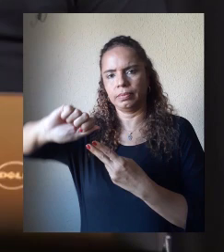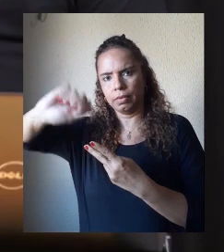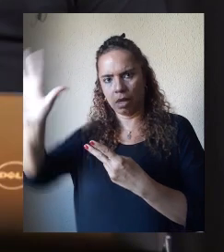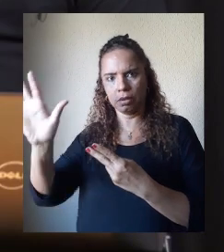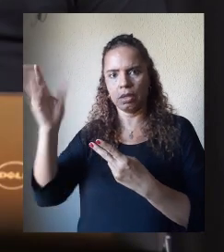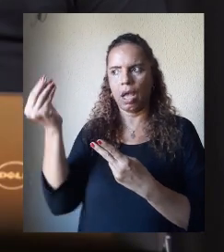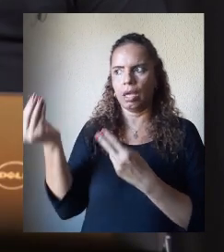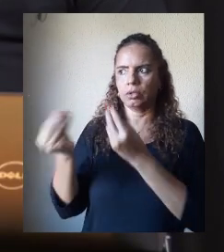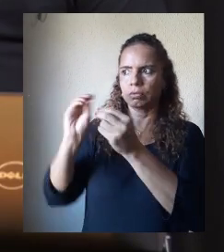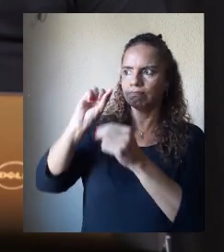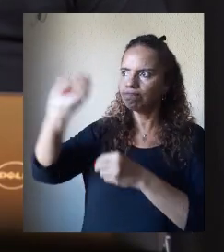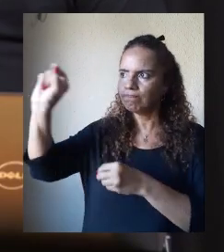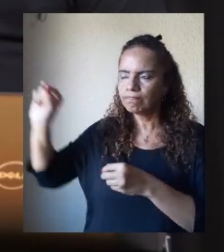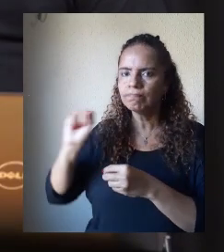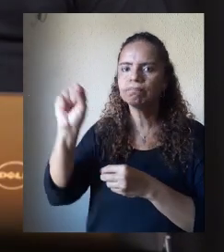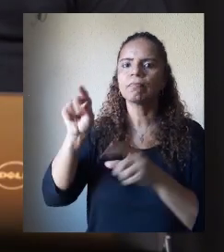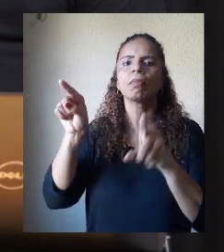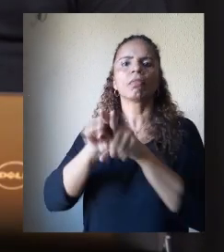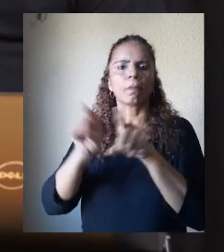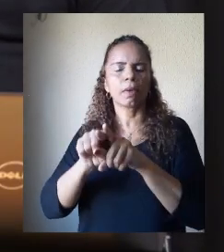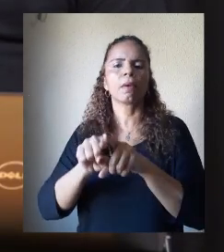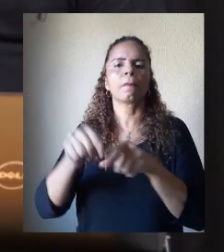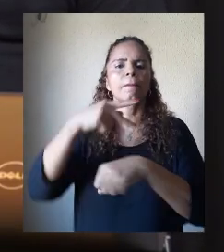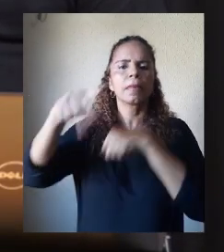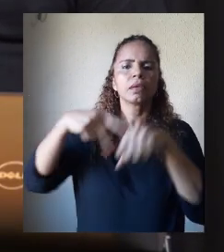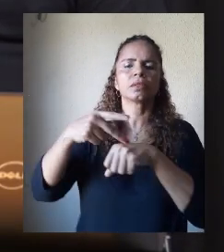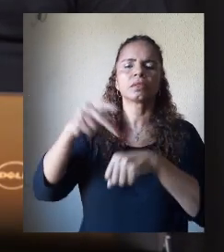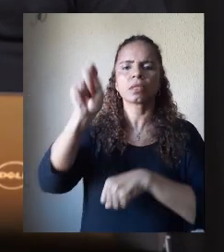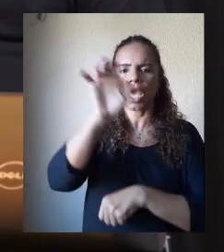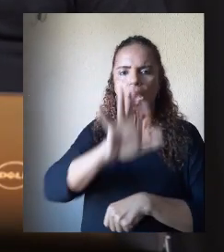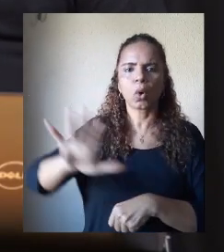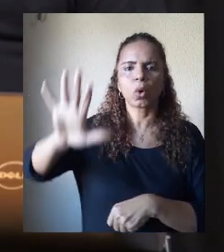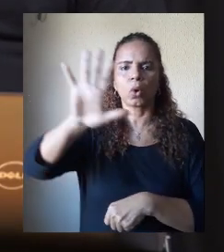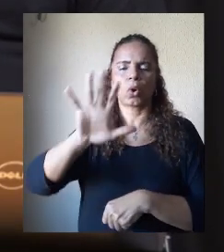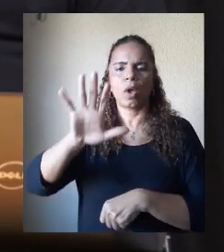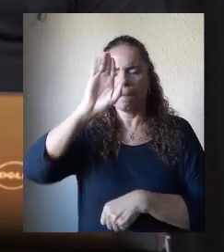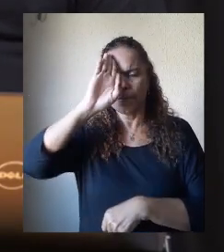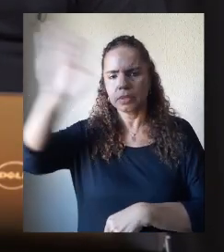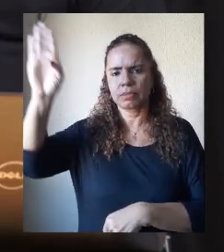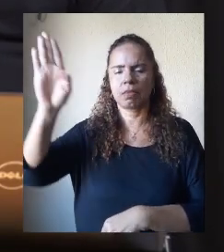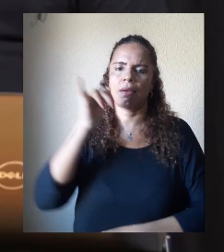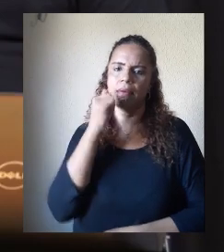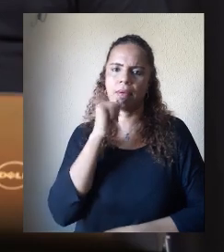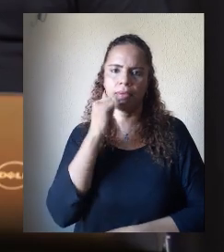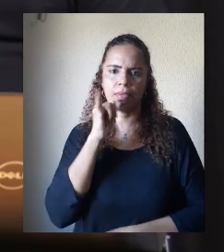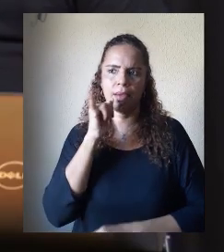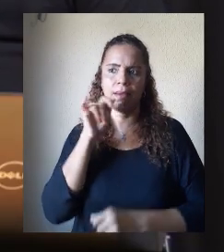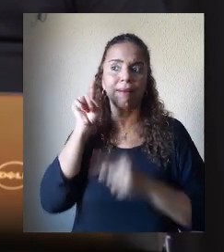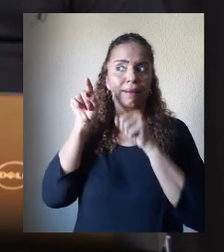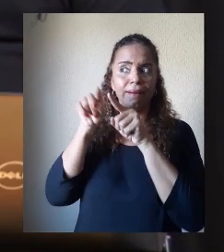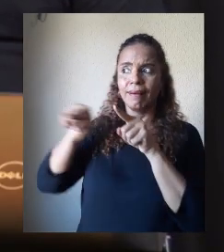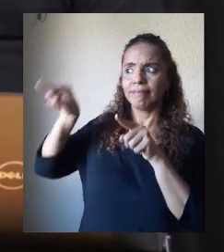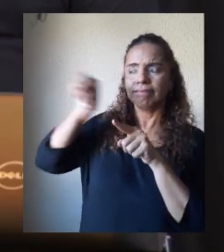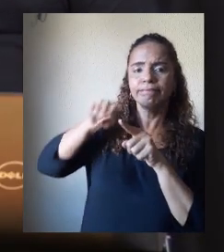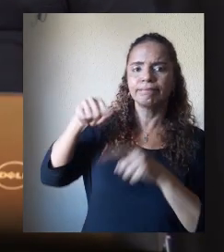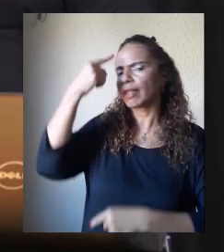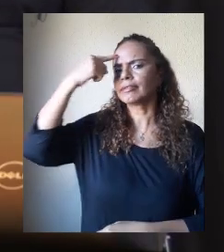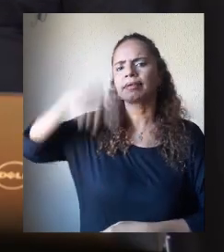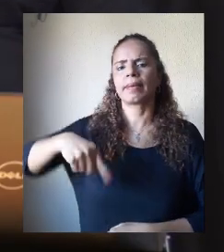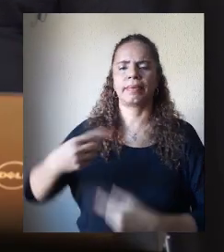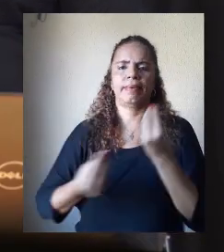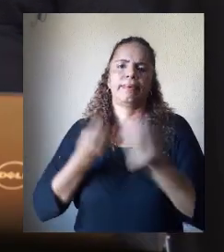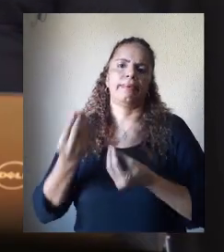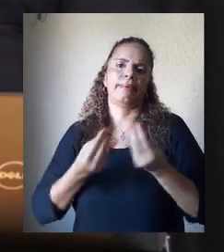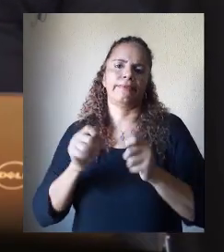na sequência, países europeus, principalmente a Itália, não sabiam como lidar